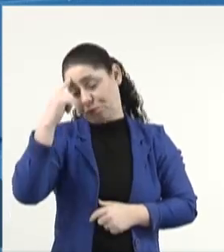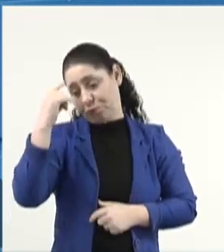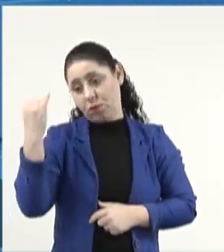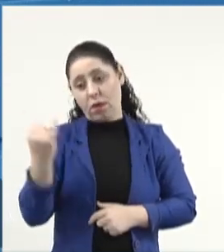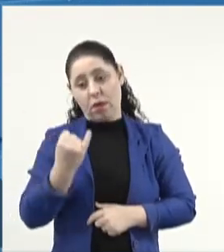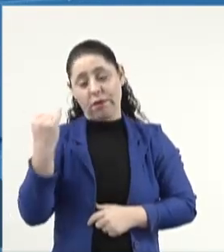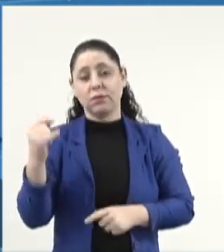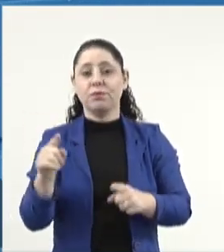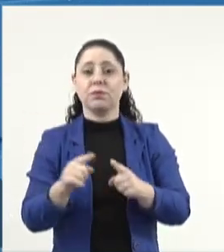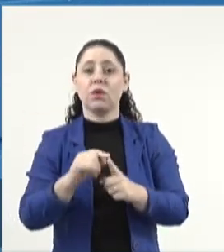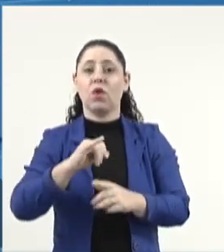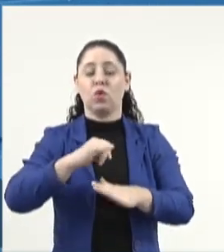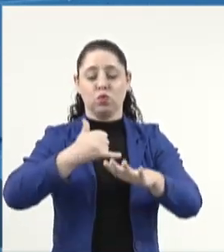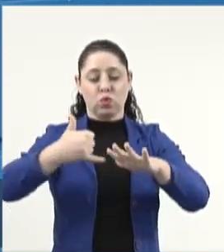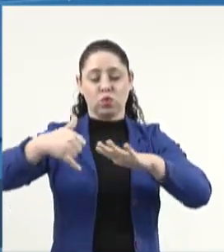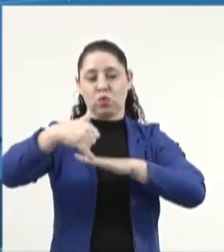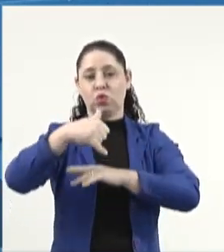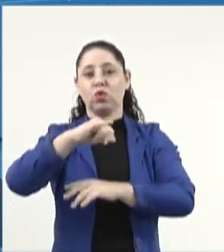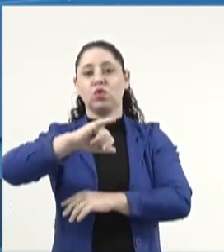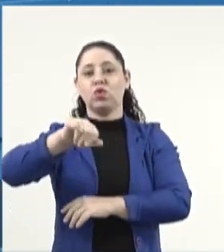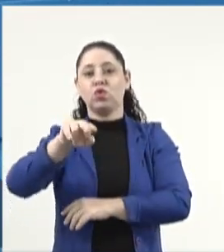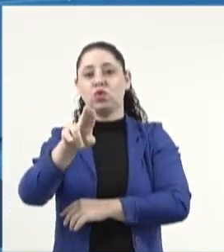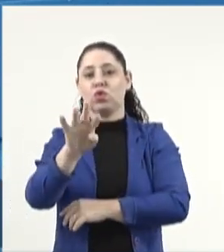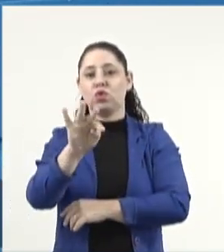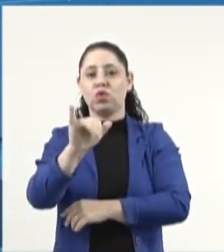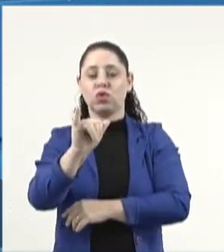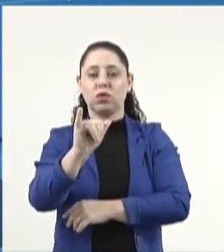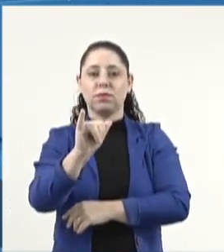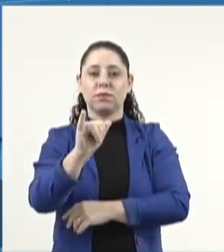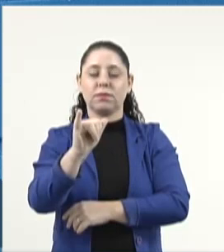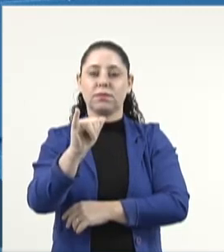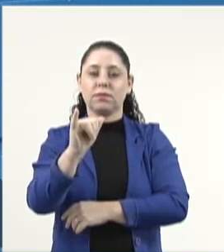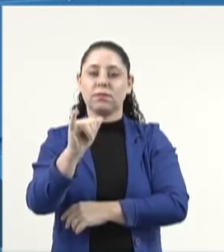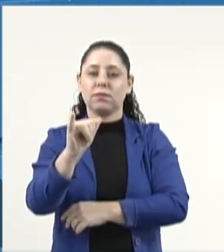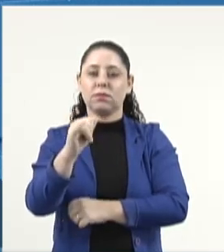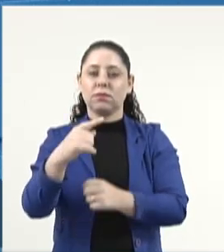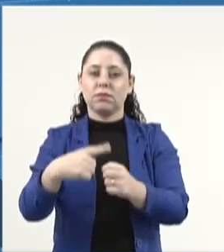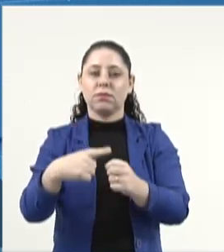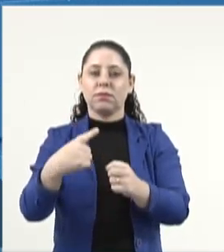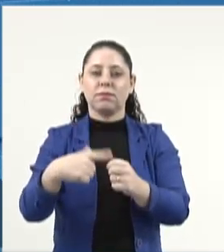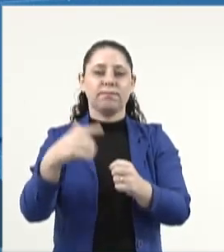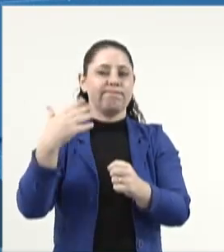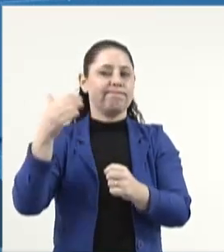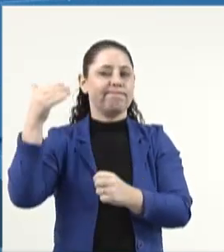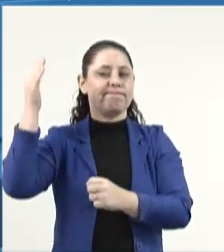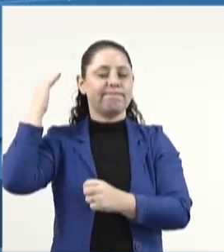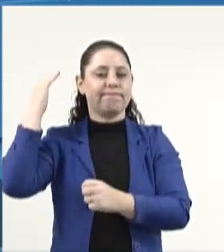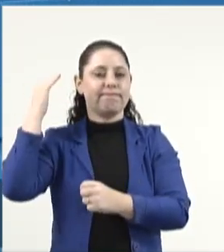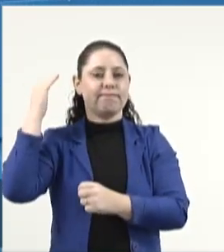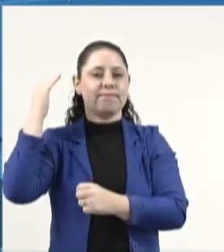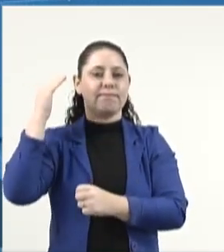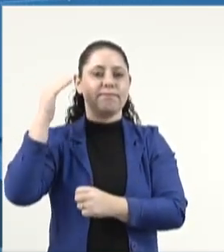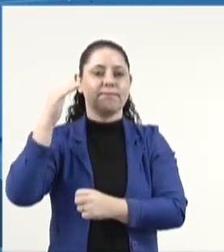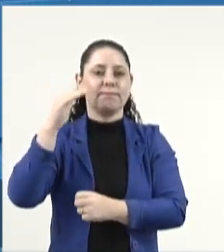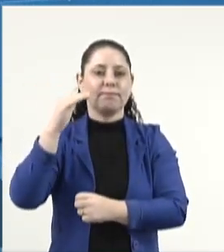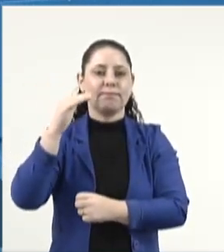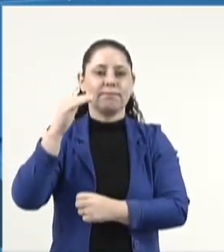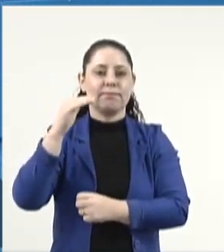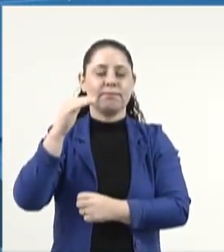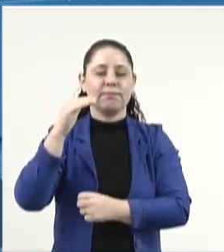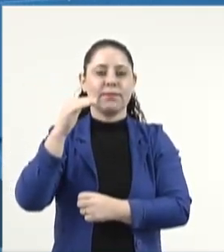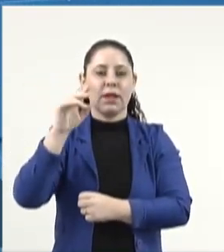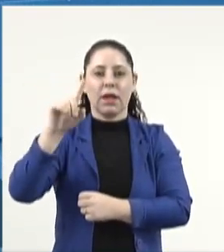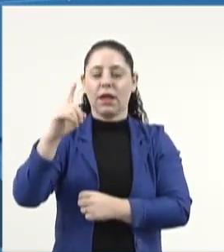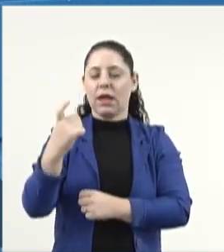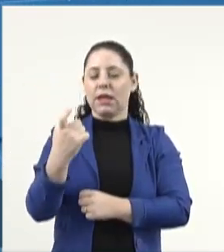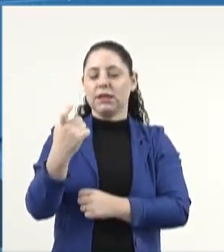importante, Juti, eu tenho militado na cidade de Juti, desde a época que a querida Laca,